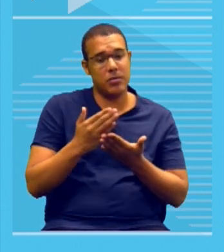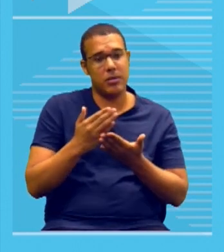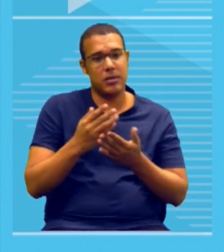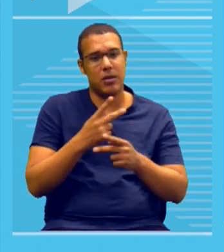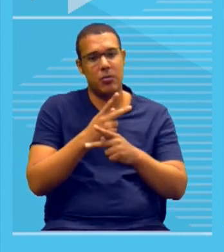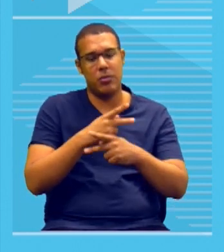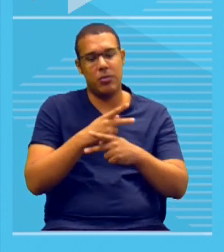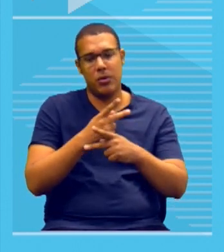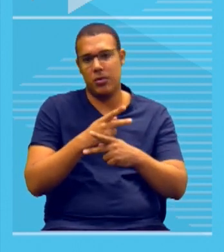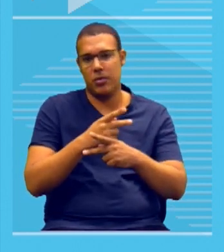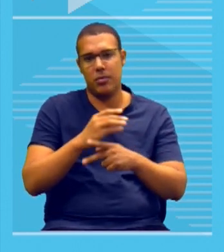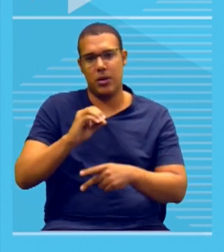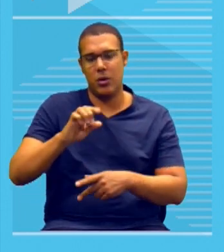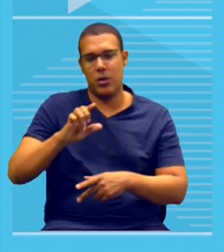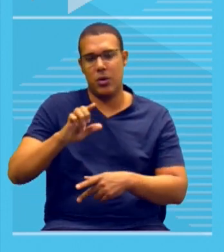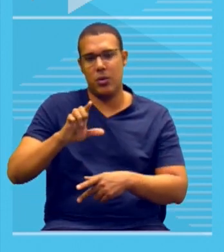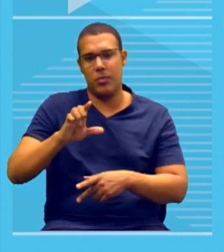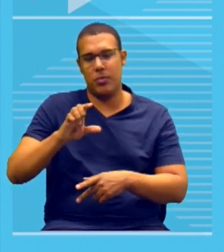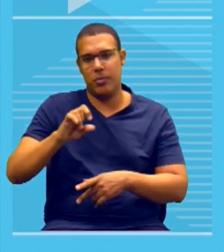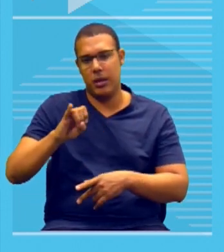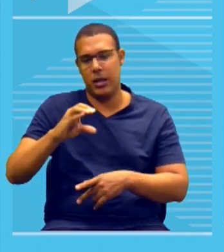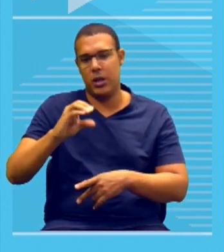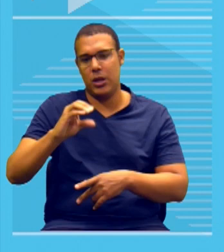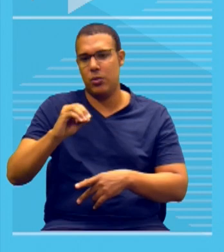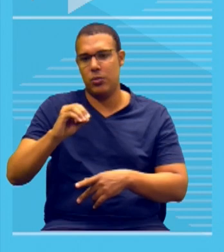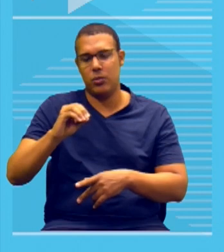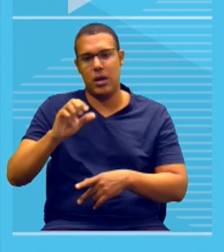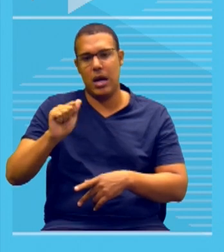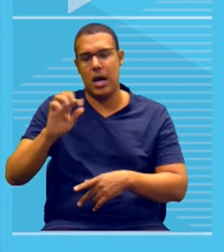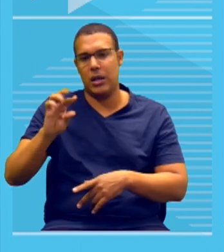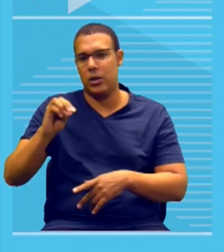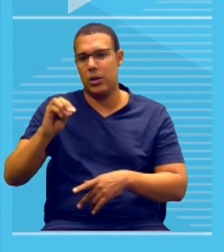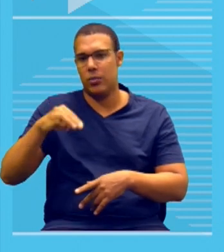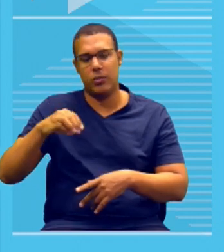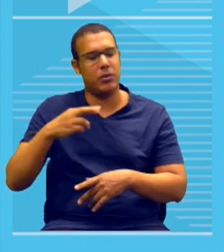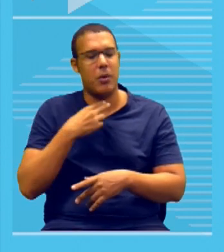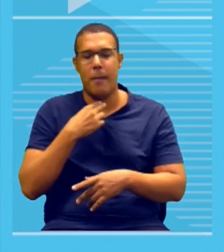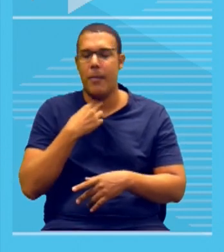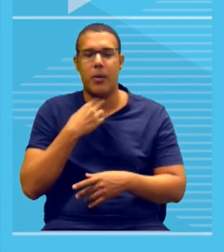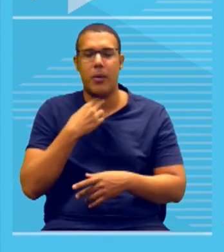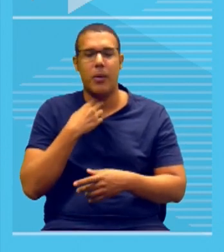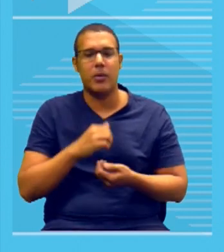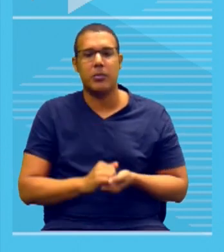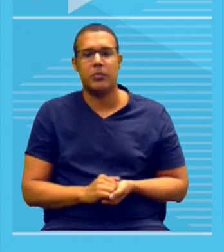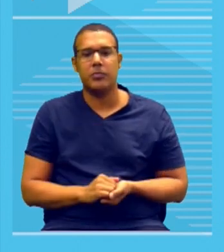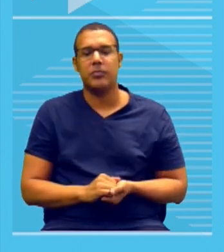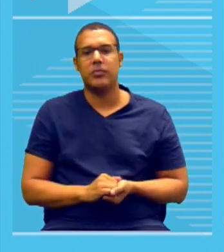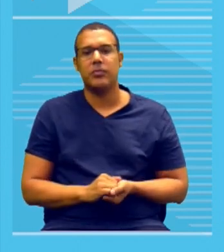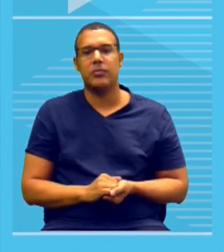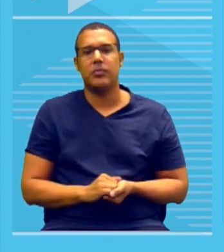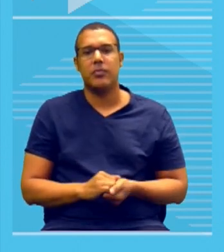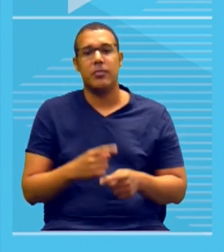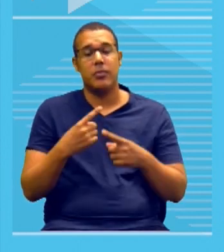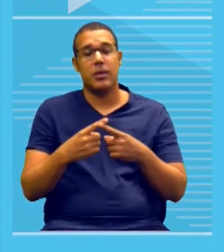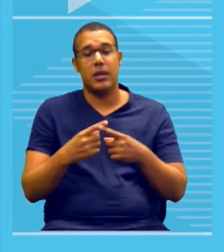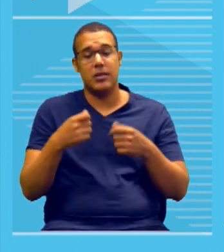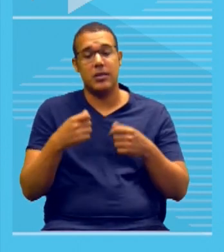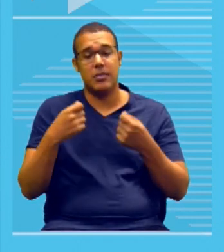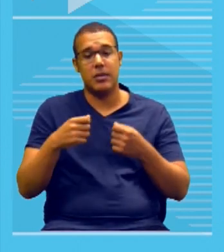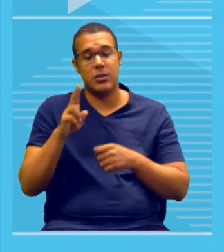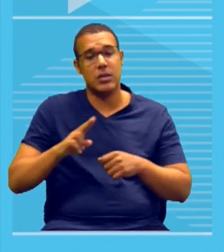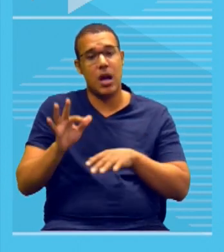oblíquo átono não pode porque porque você vai ter que utilizar aquilo que é padronizado